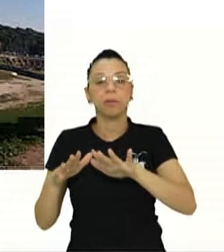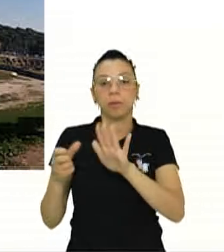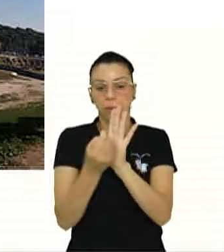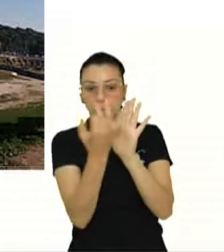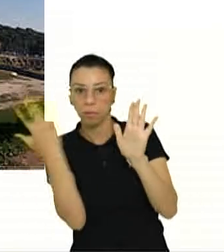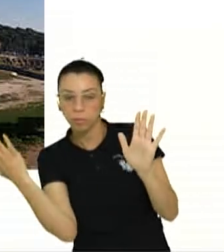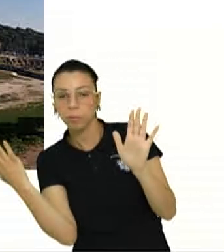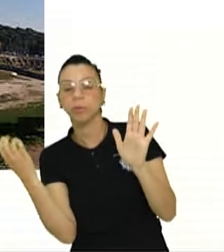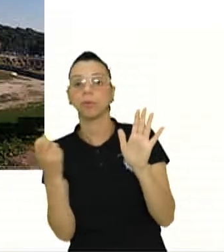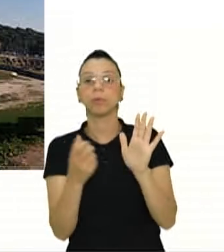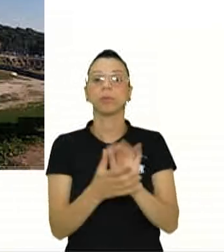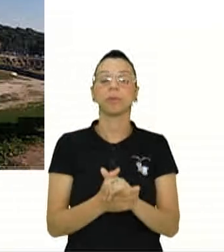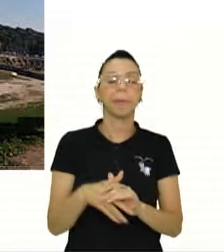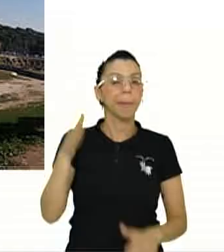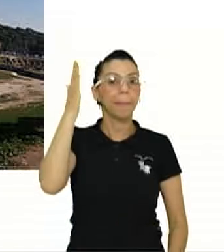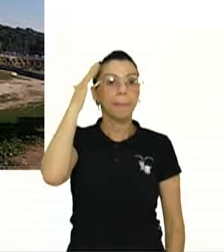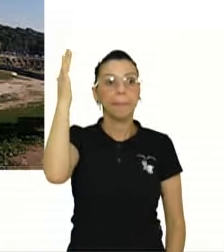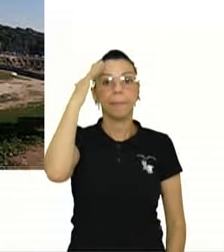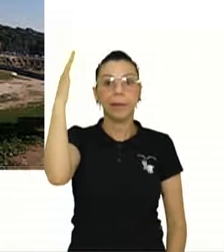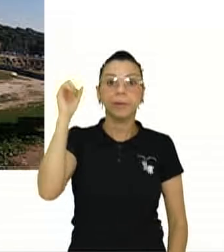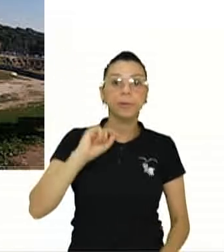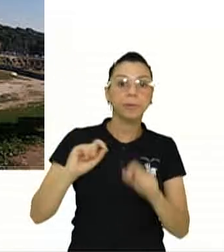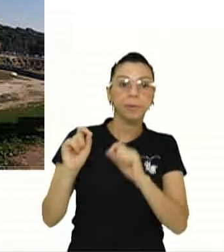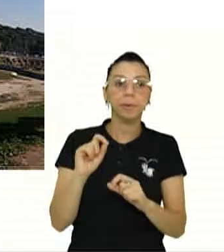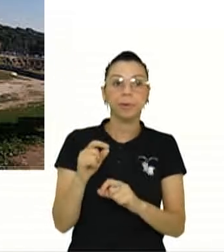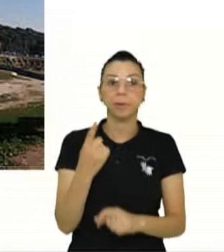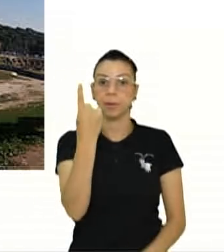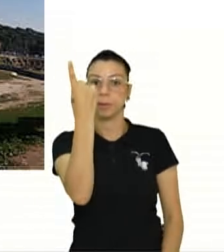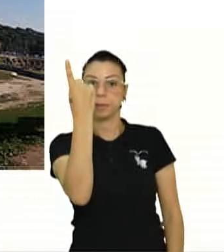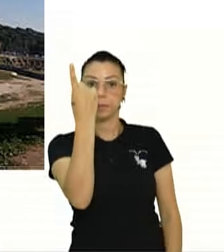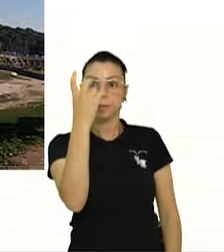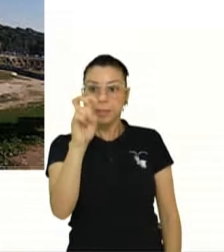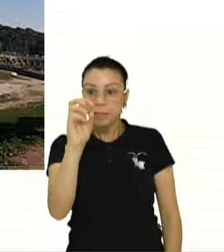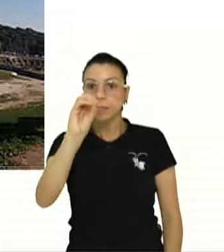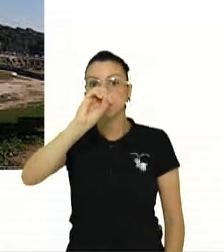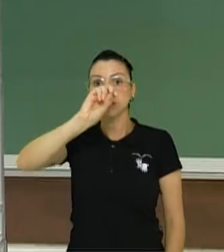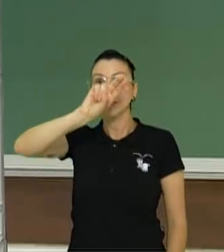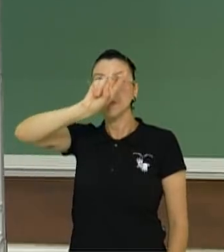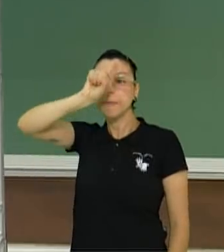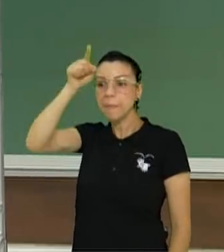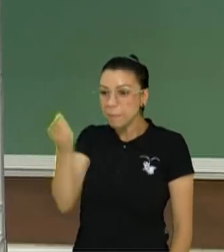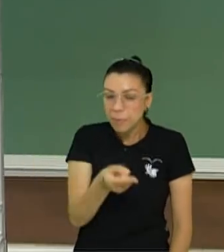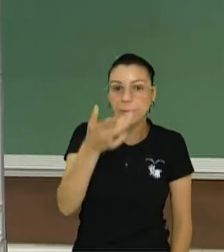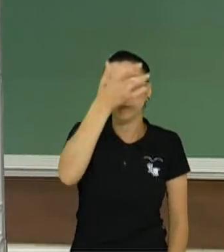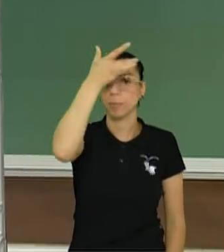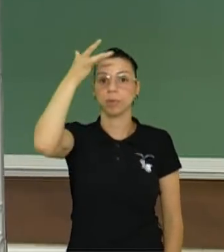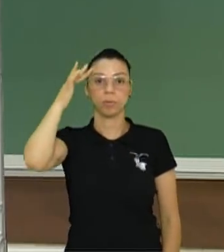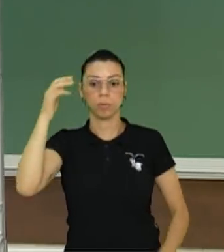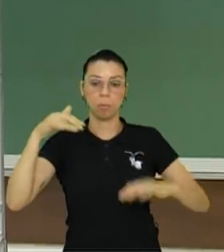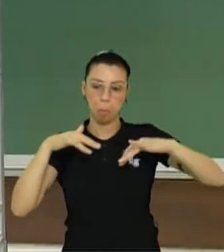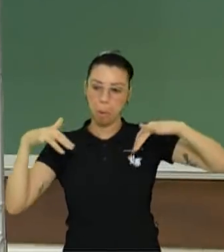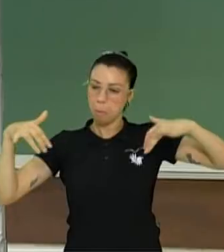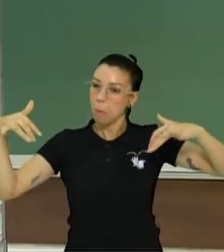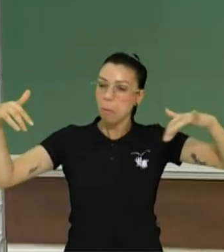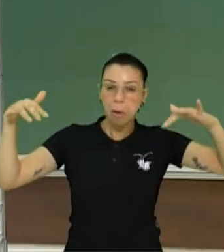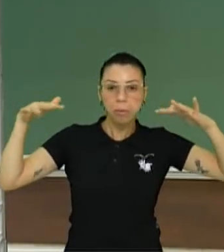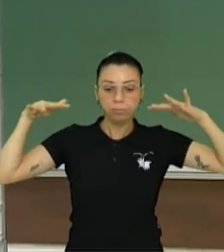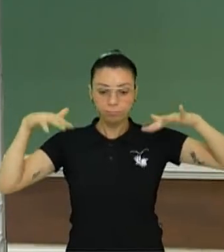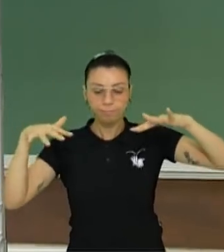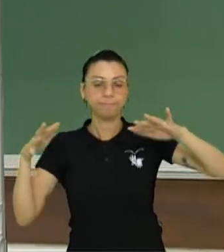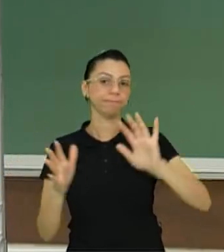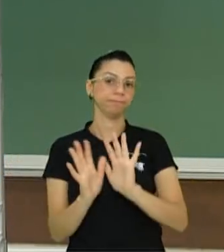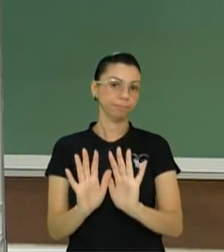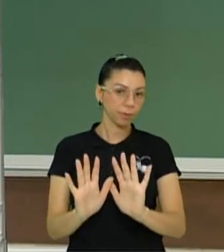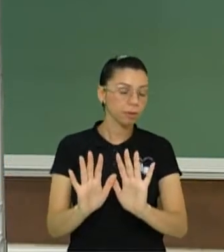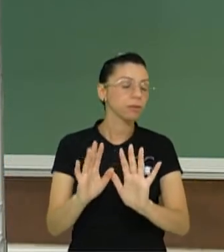circo máximo. Pense uma capacidade de público para 150 mil pessoas. Galera, vamos lá,